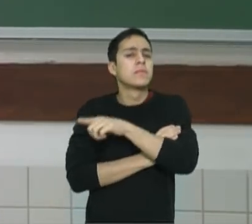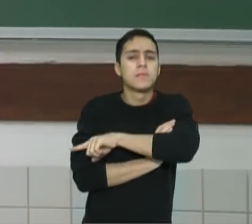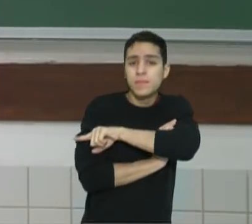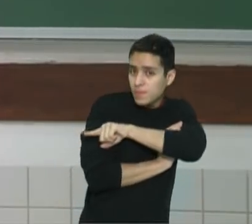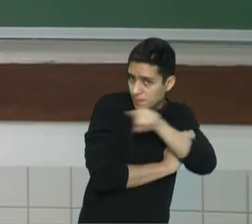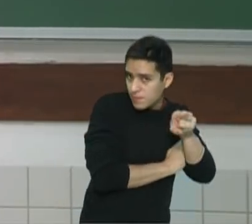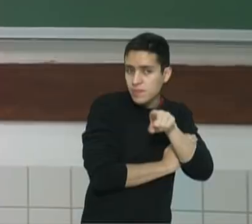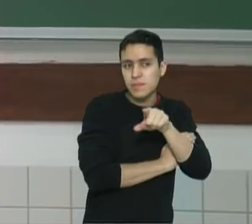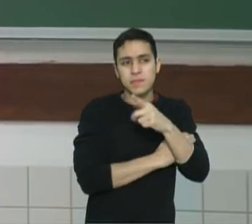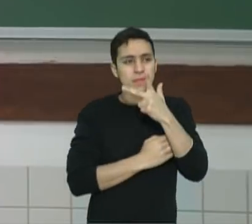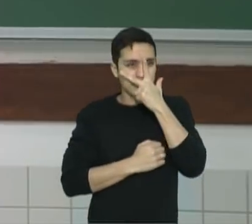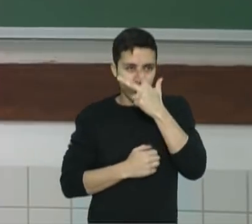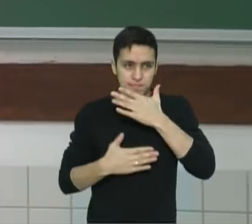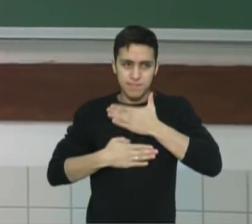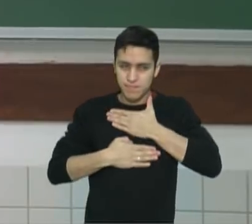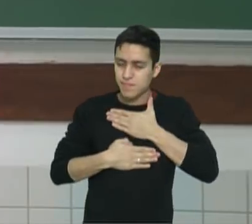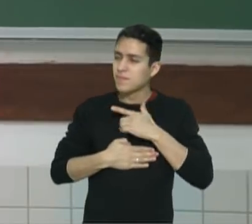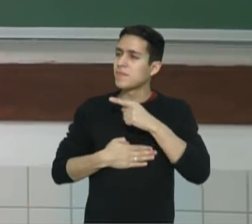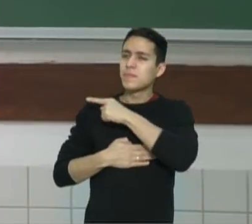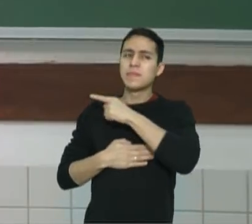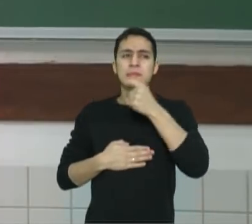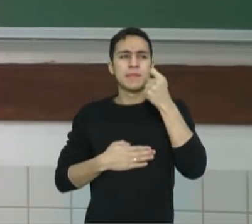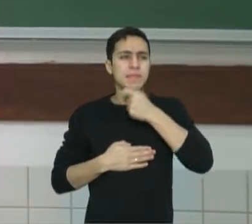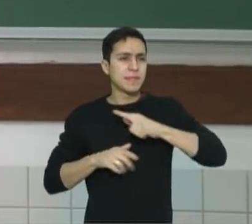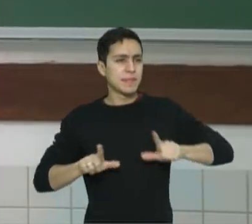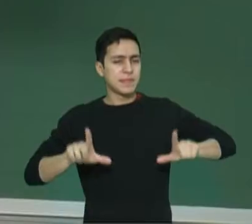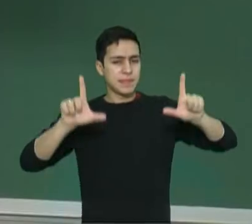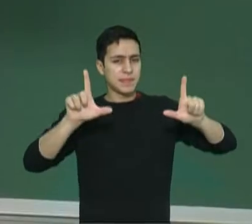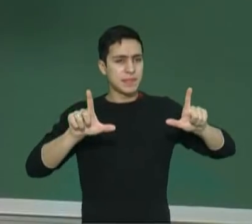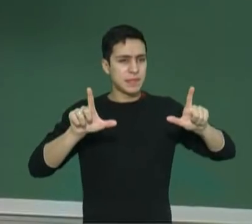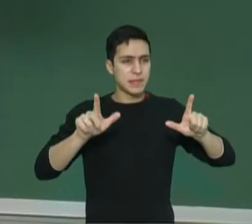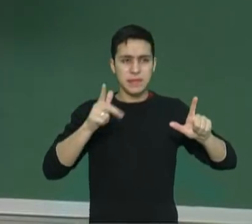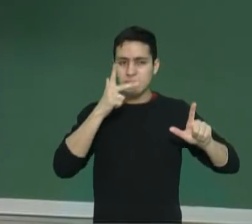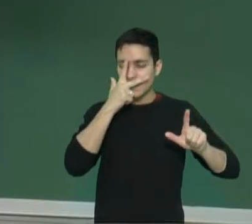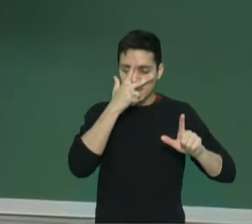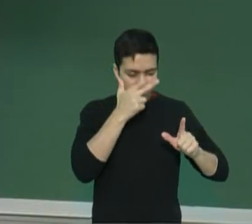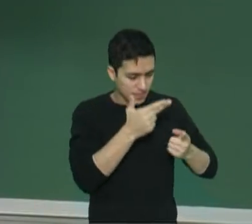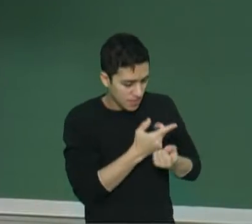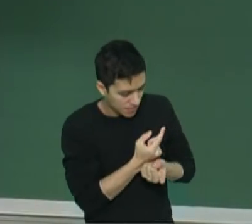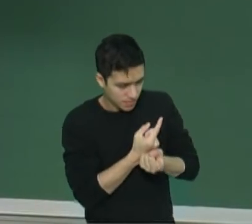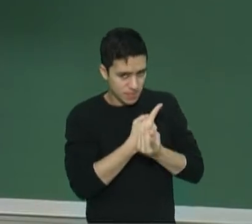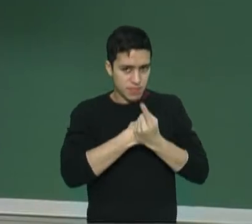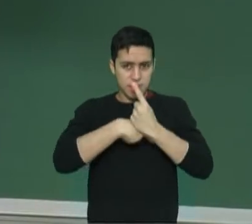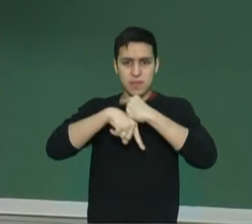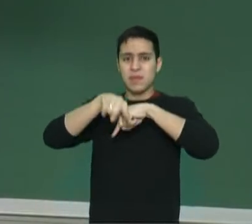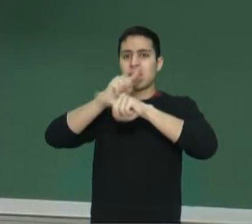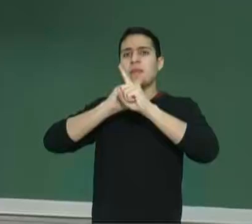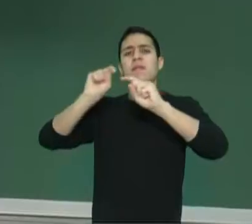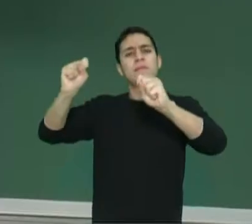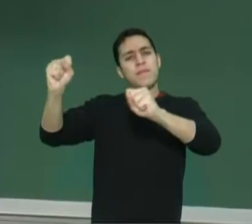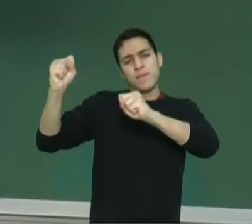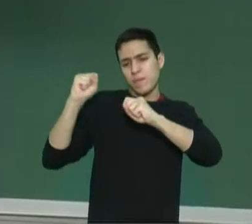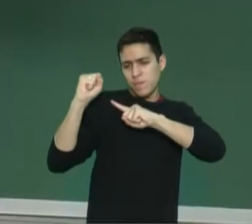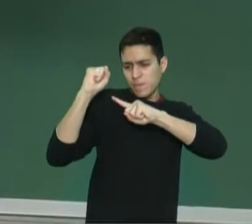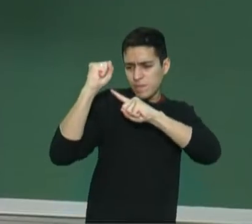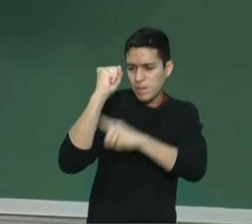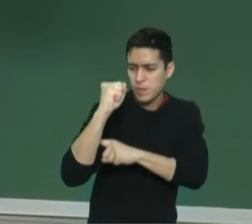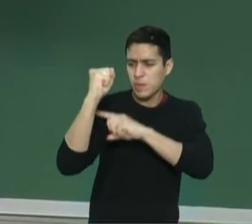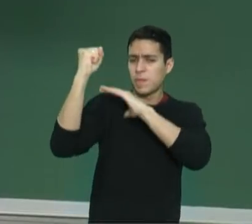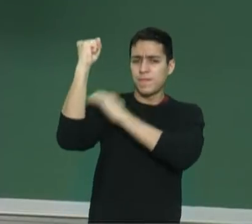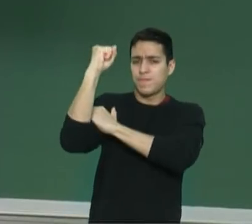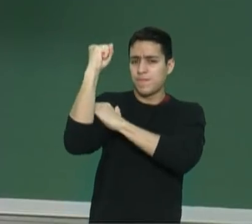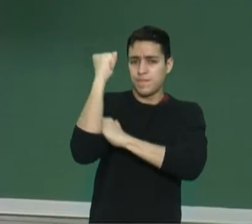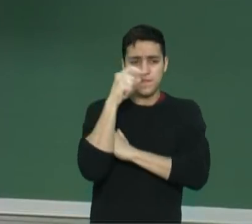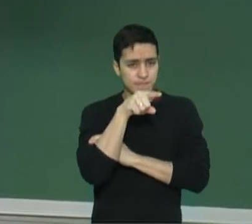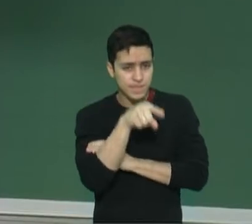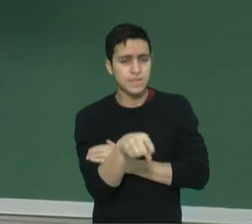eles, gosto muito dessa charge, vão crescendo no que diz respeito a este poder. Eles literalmente